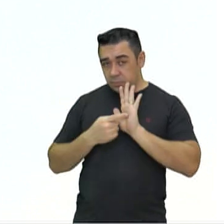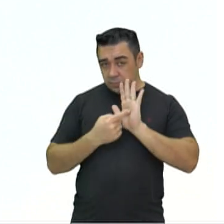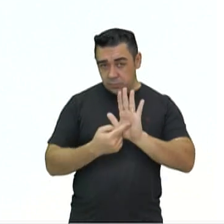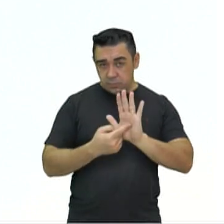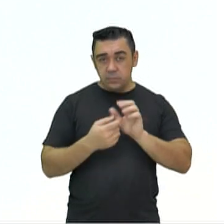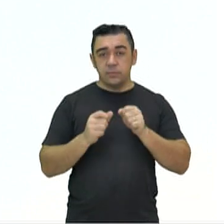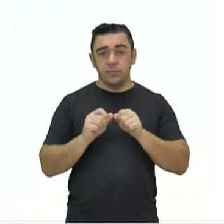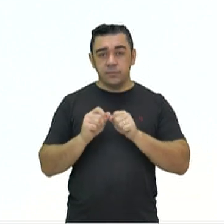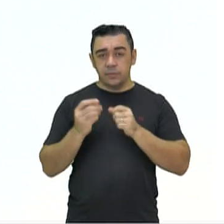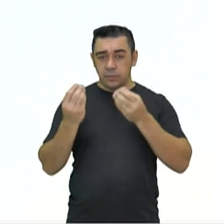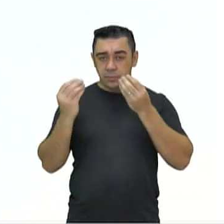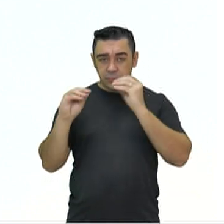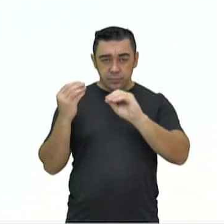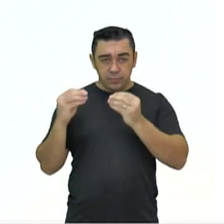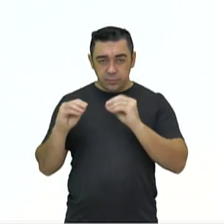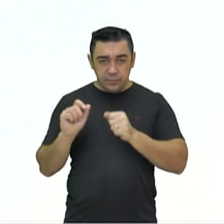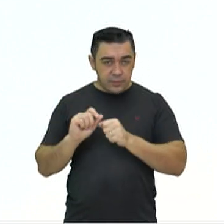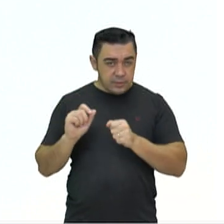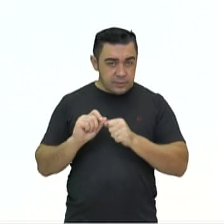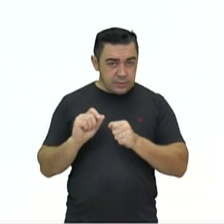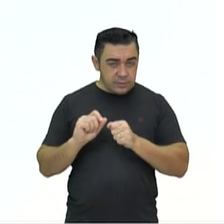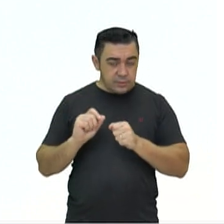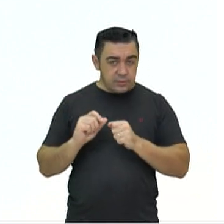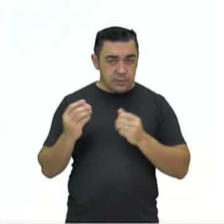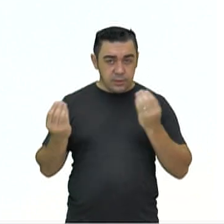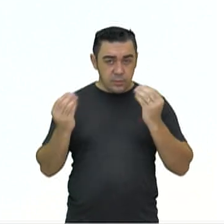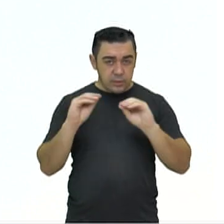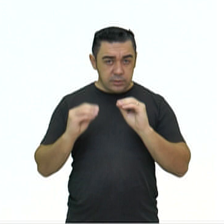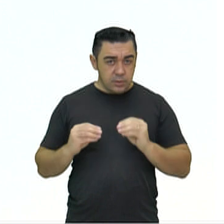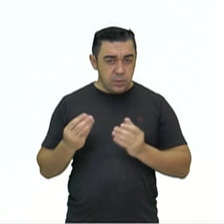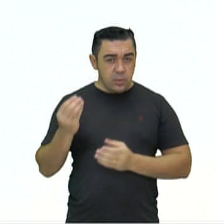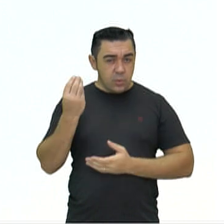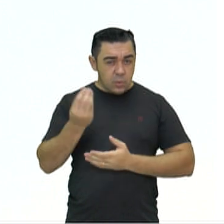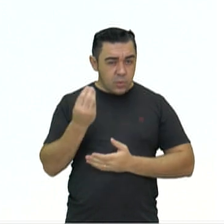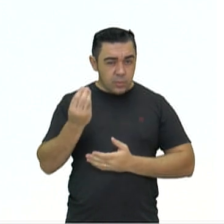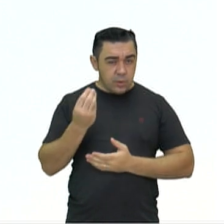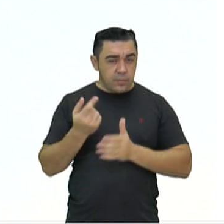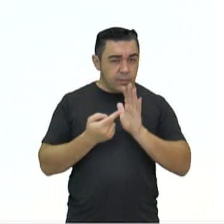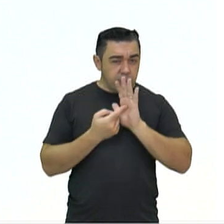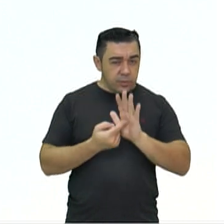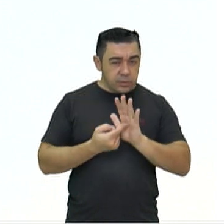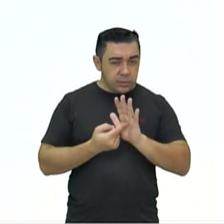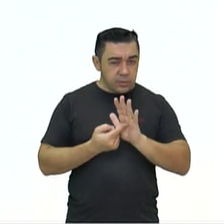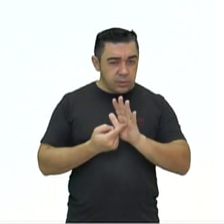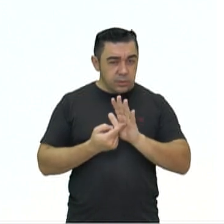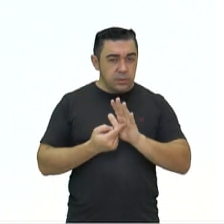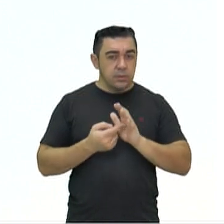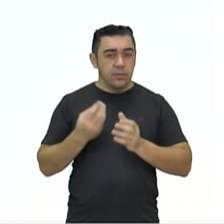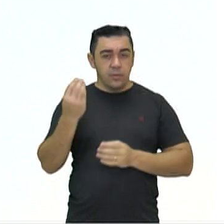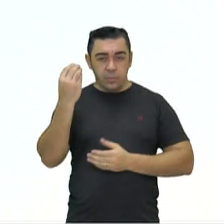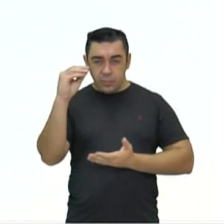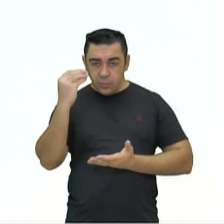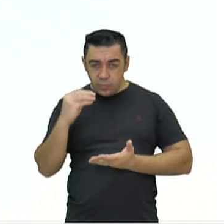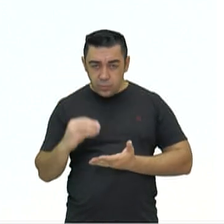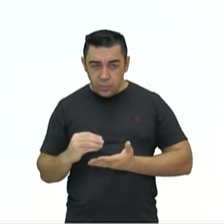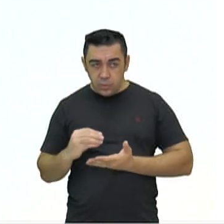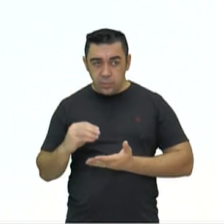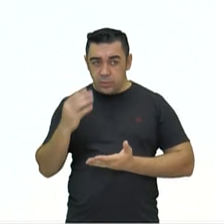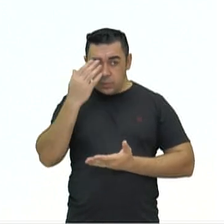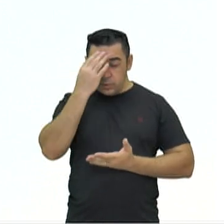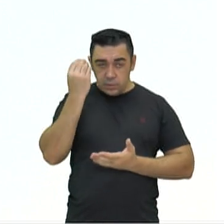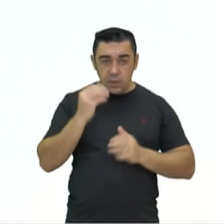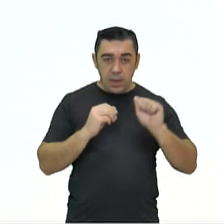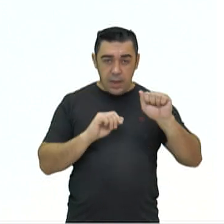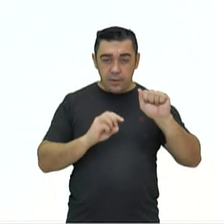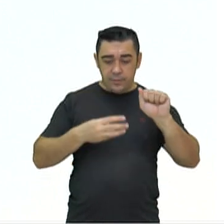e escrever a equação dessa elipse. Então, como ficou no slide anterior, eu vou deixar aqui os dados, para a gente não esquecer que o